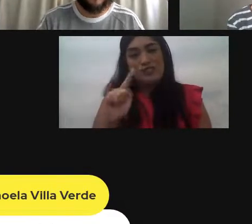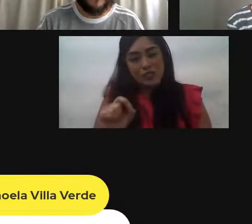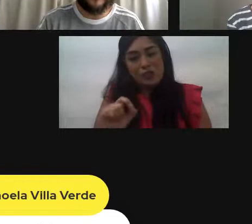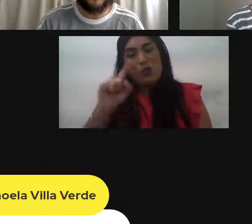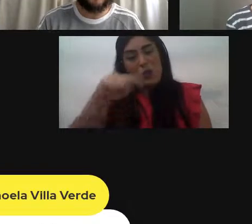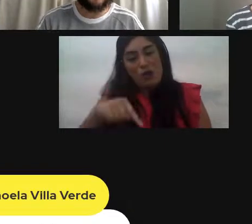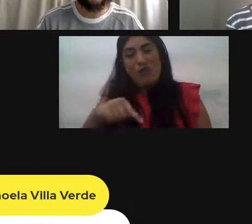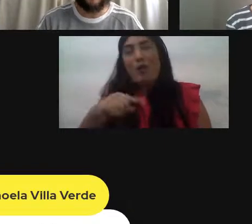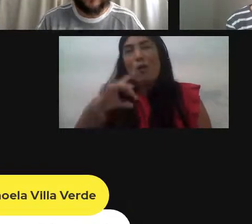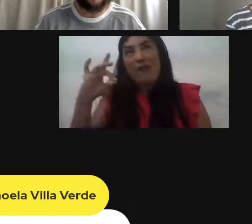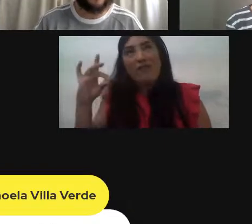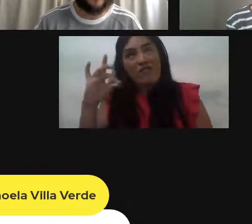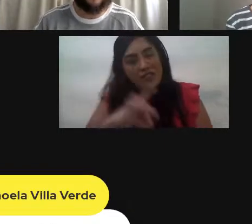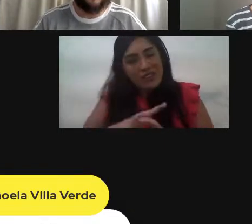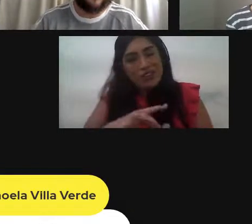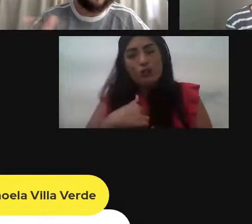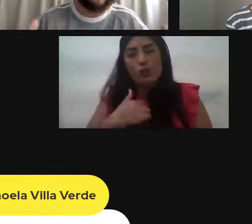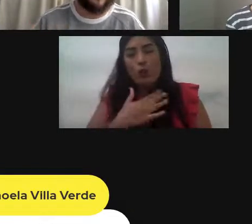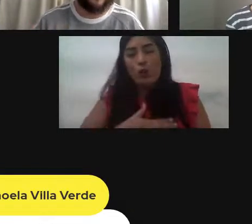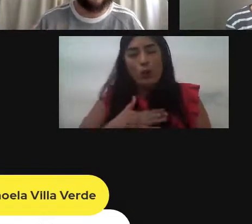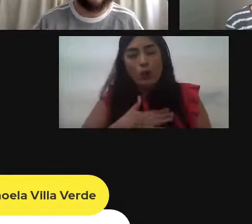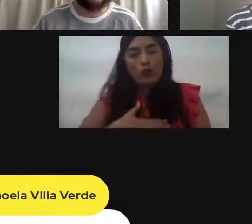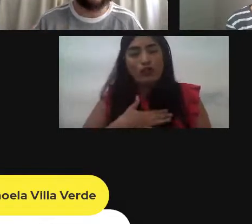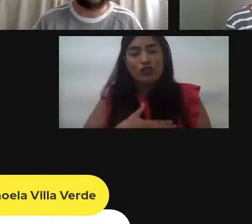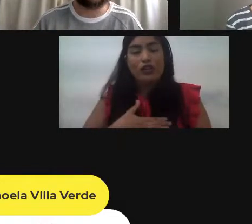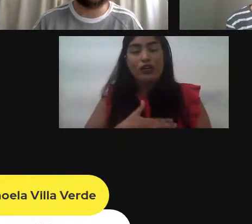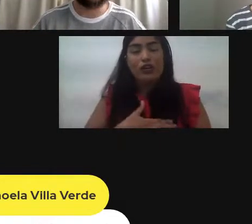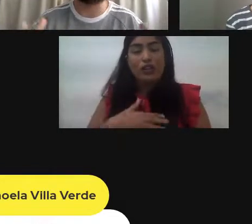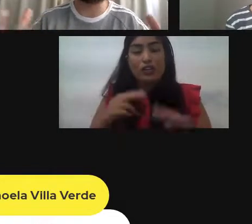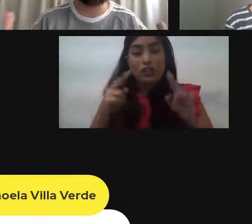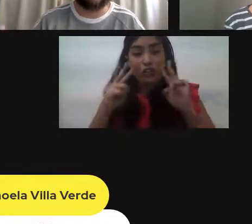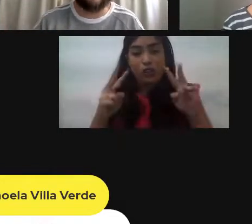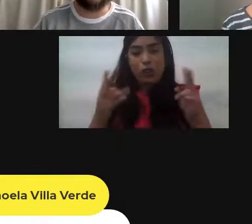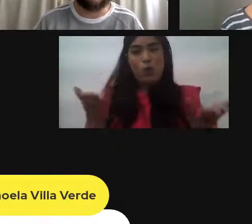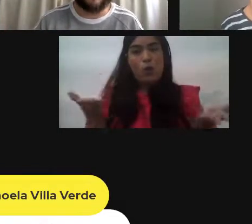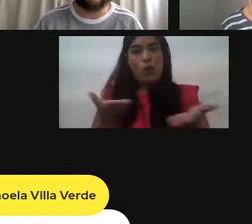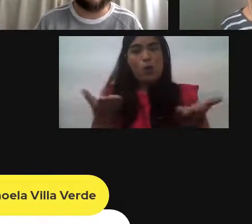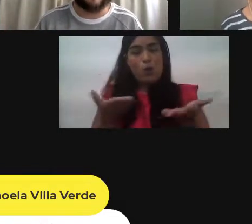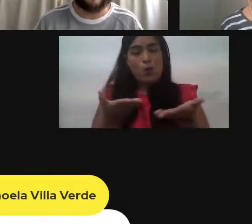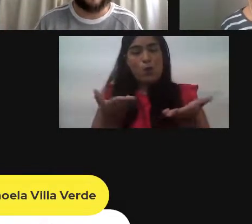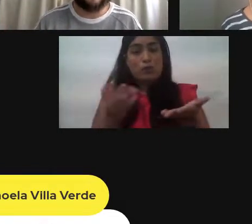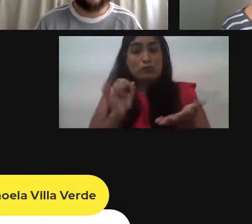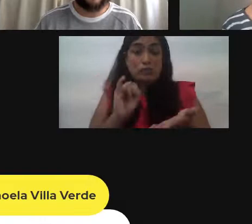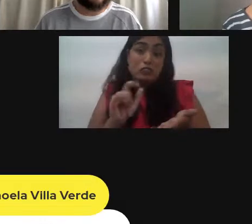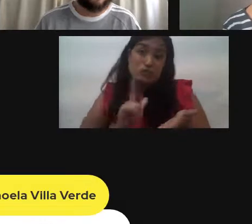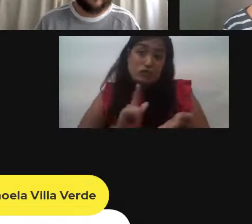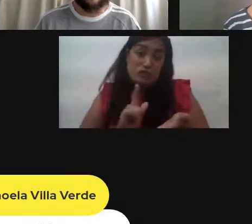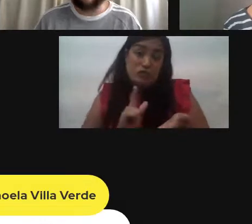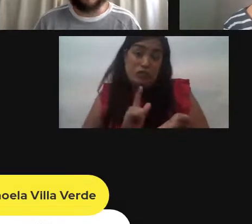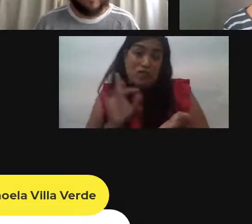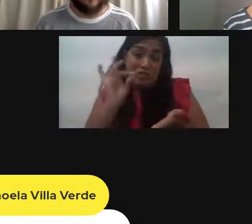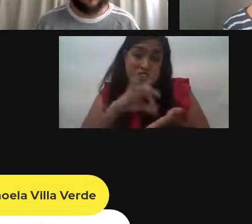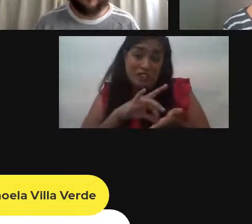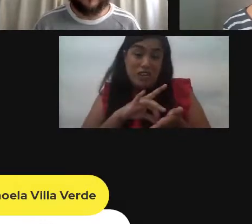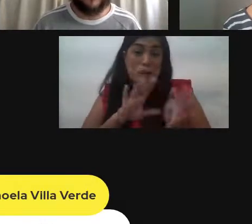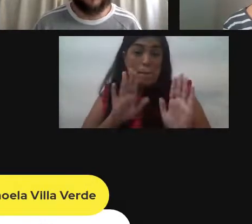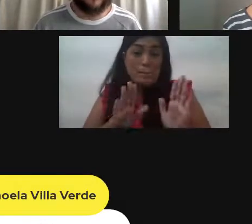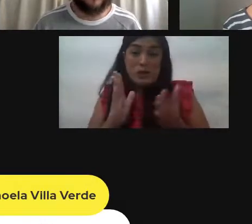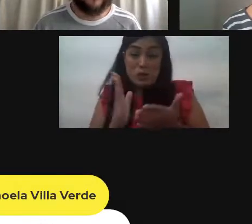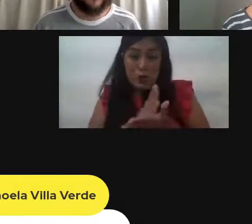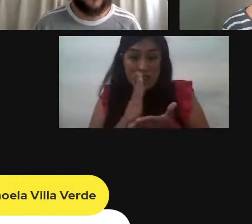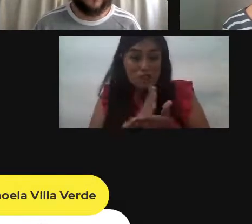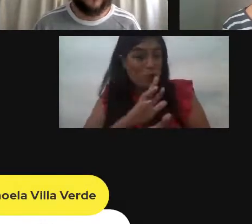eu acho que é uma verdade que eu gostaria de dizer aqui hoje sobre o livro do Desassossego, se é que pode se dizer alguma verdade sobre ele. É que o livro do Desassossego não é um